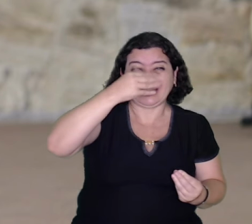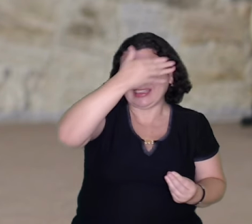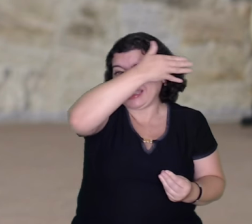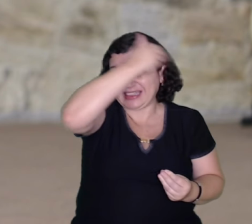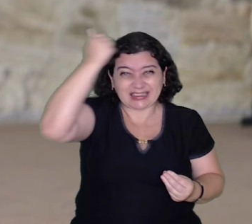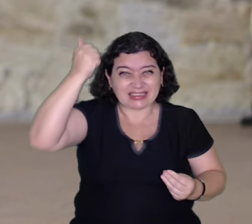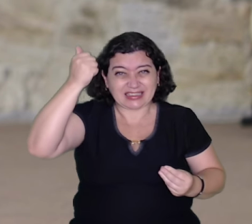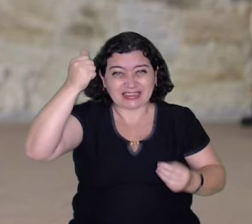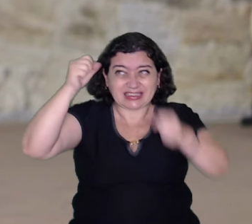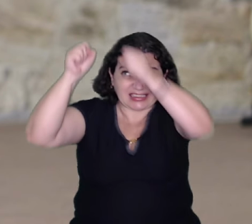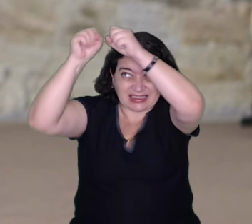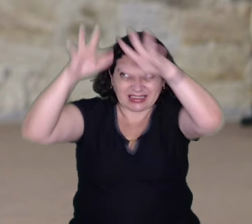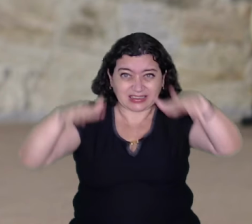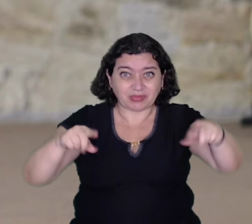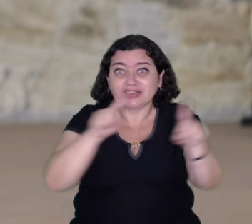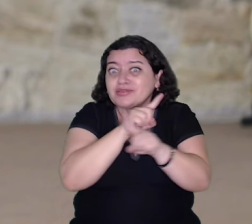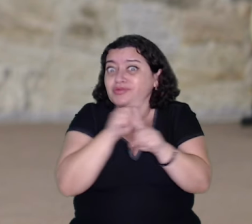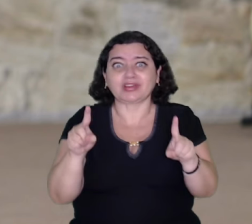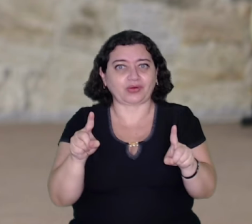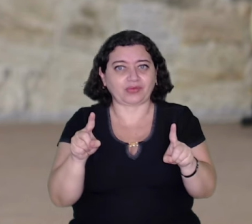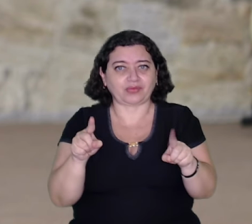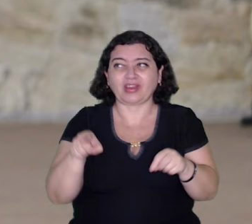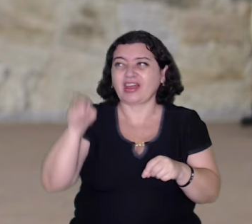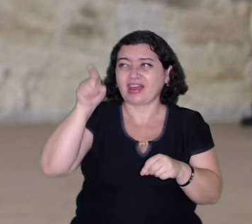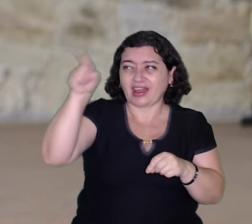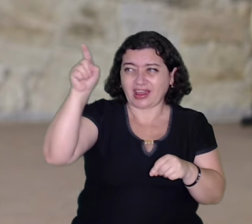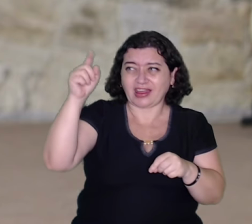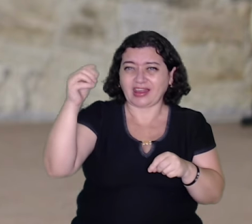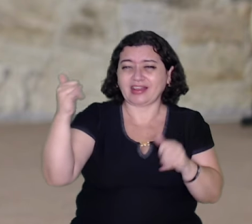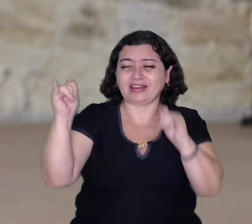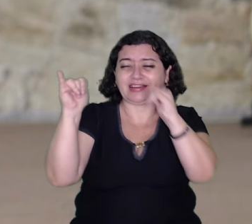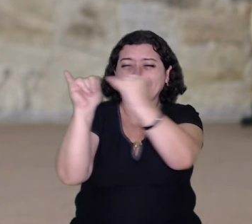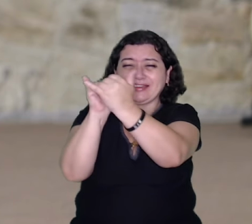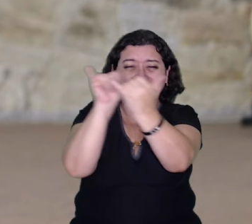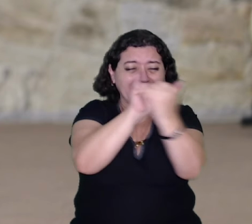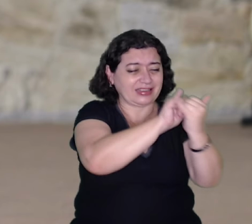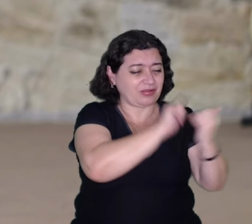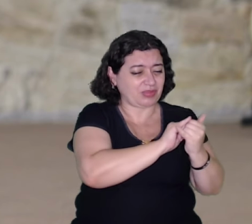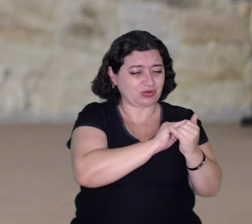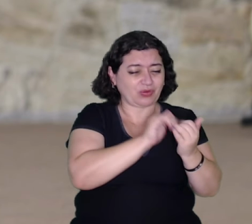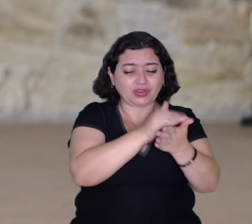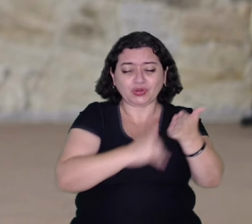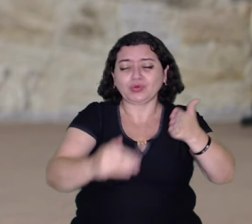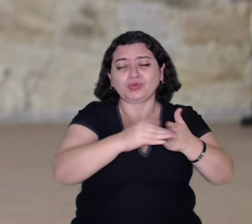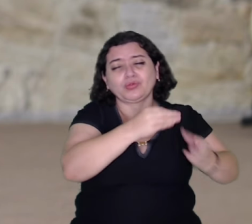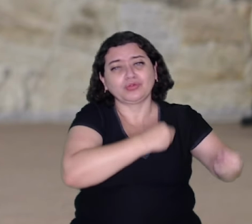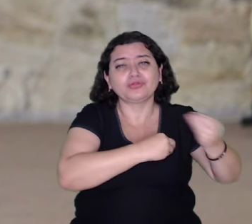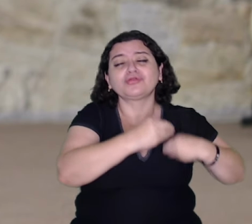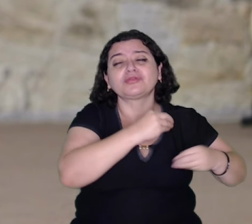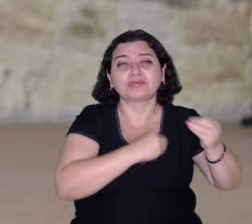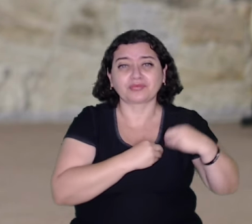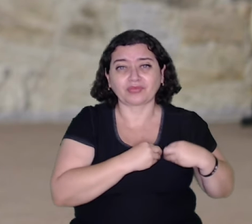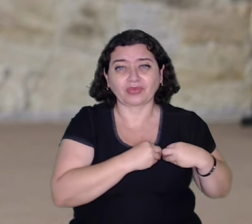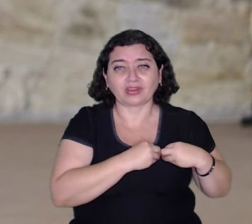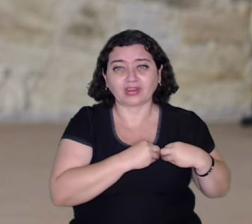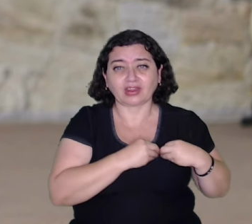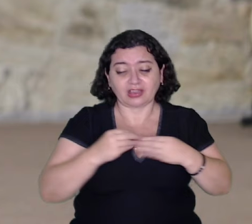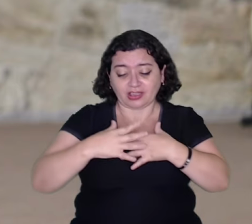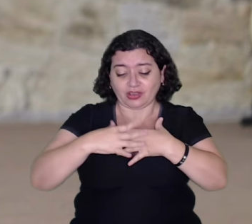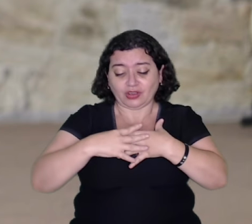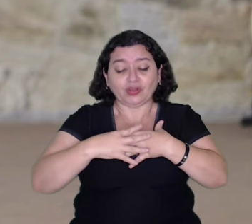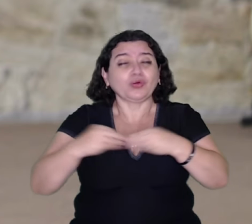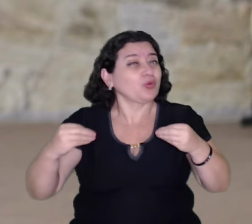nenhuma das tuas bênçãos. É Ele que perdoa todos os seus pecados e cura